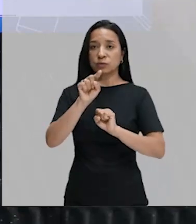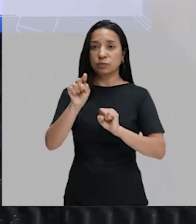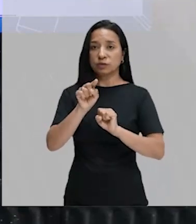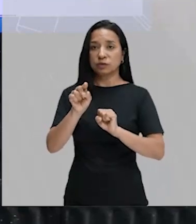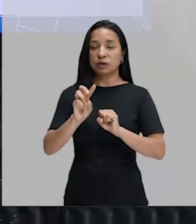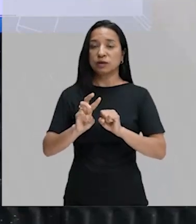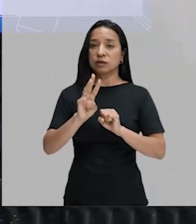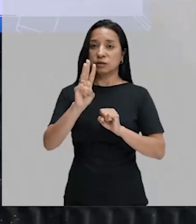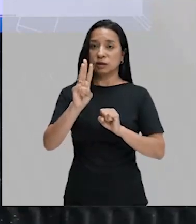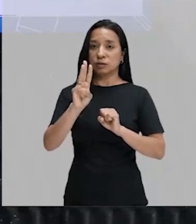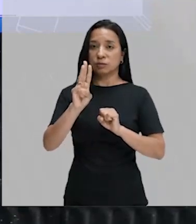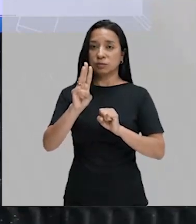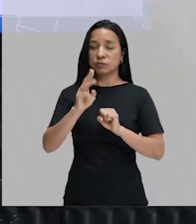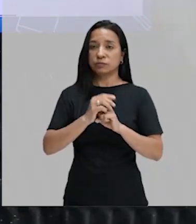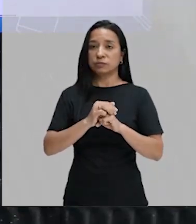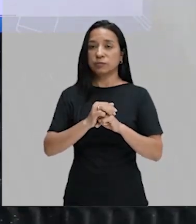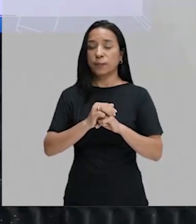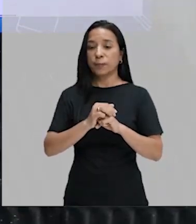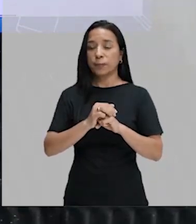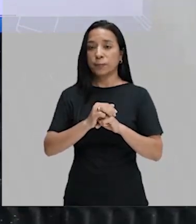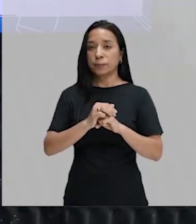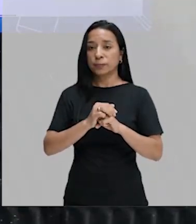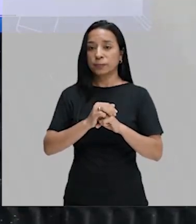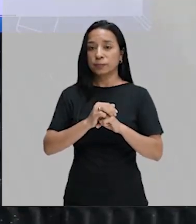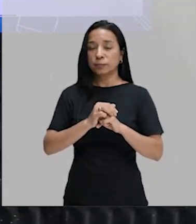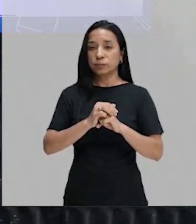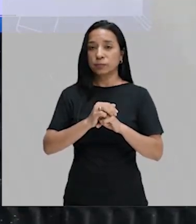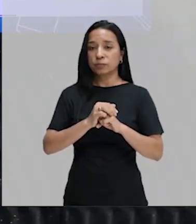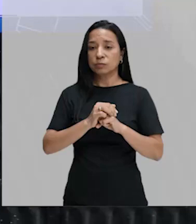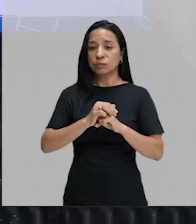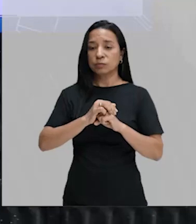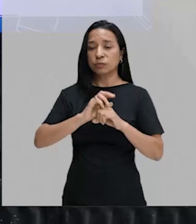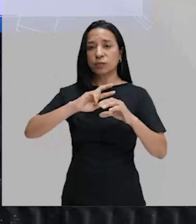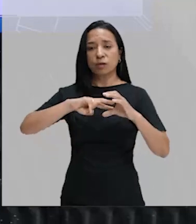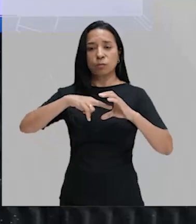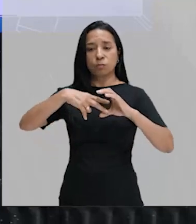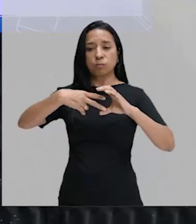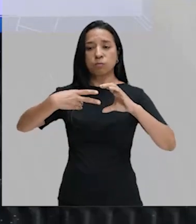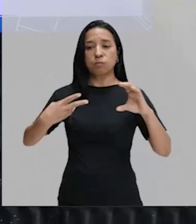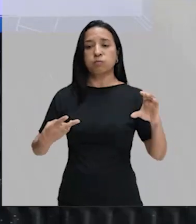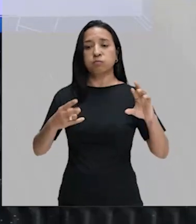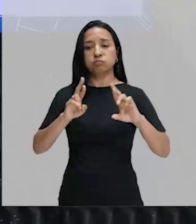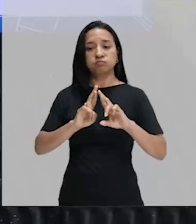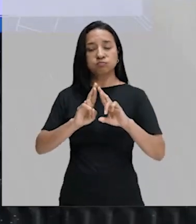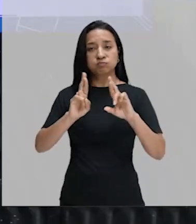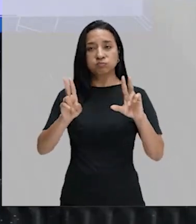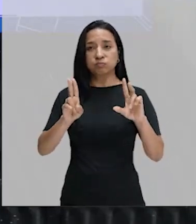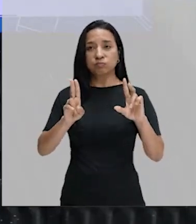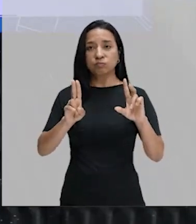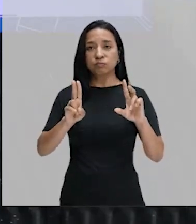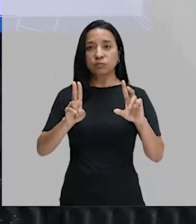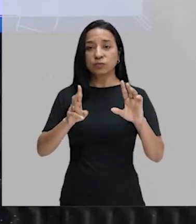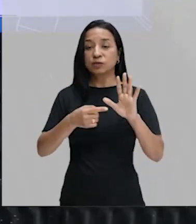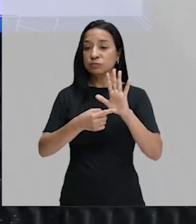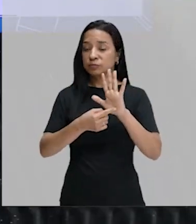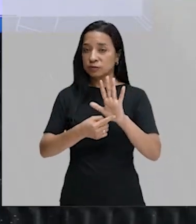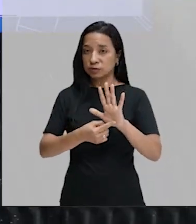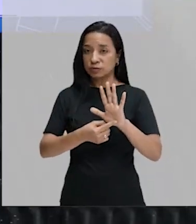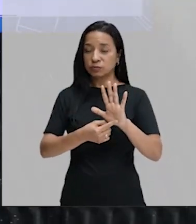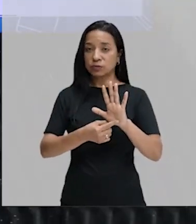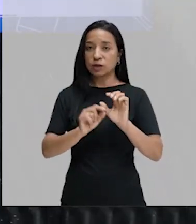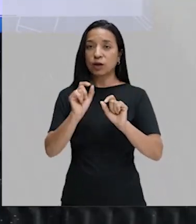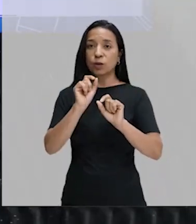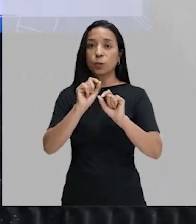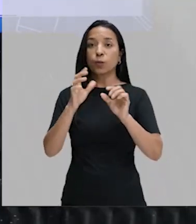ser o sexo heterogamético. O sexo heterogamético é o sexo que vai determinar qual